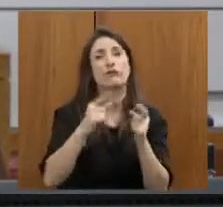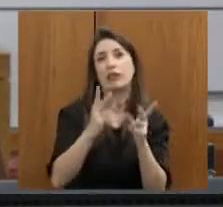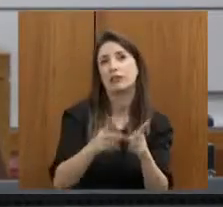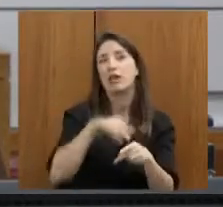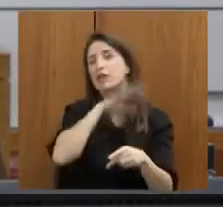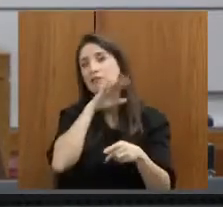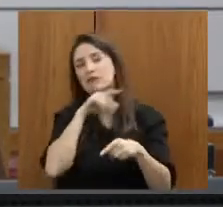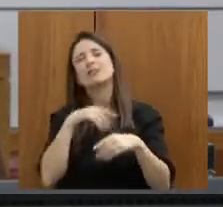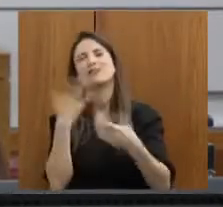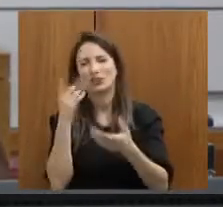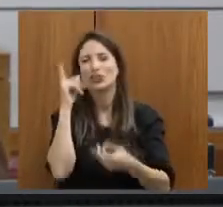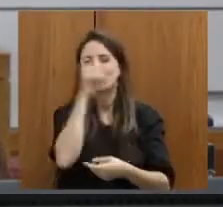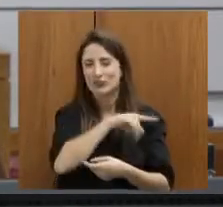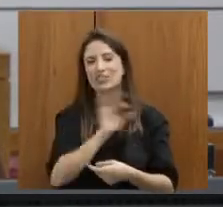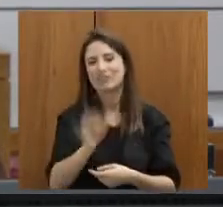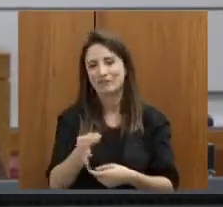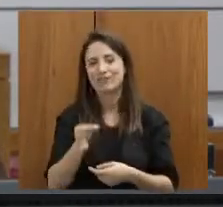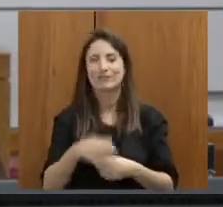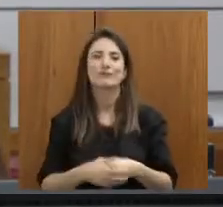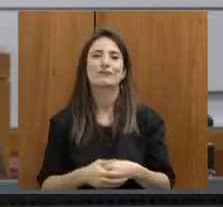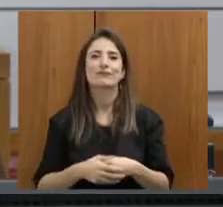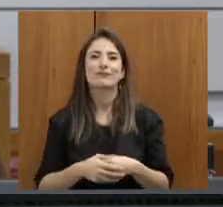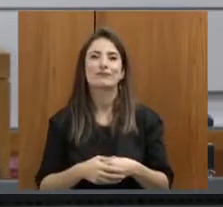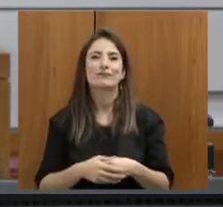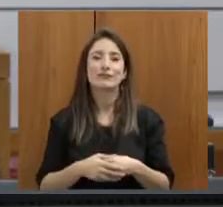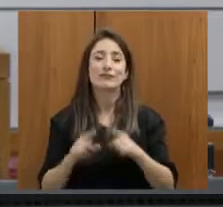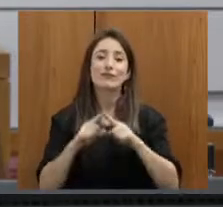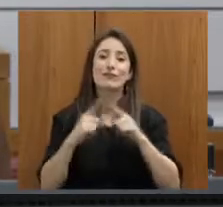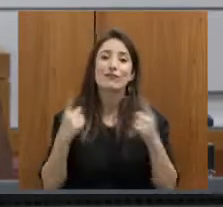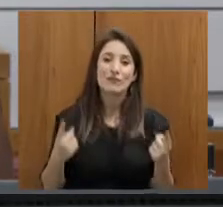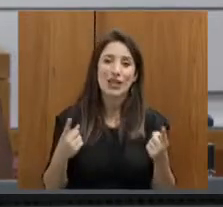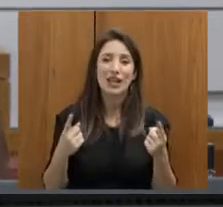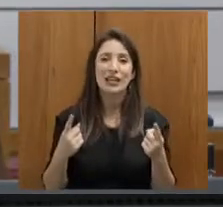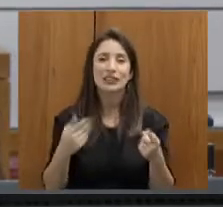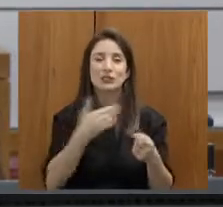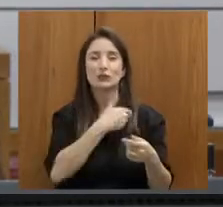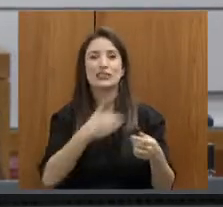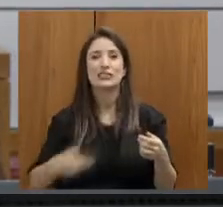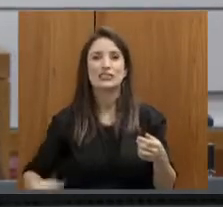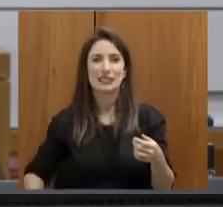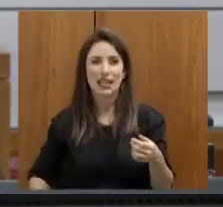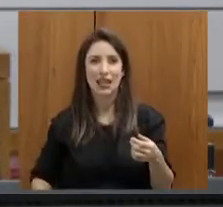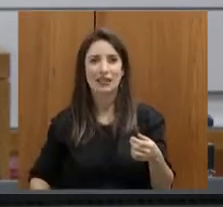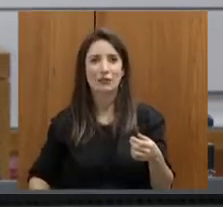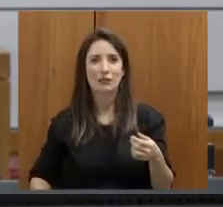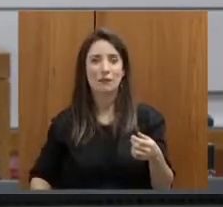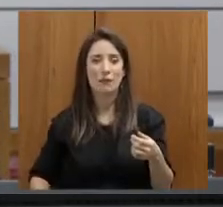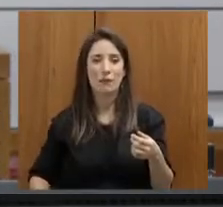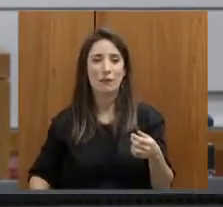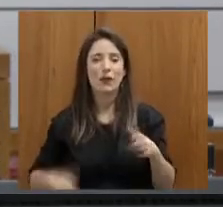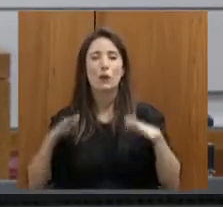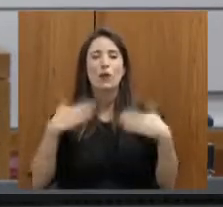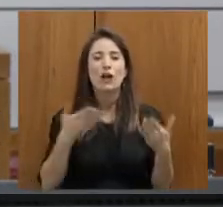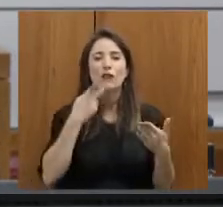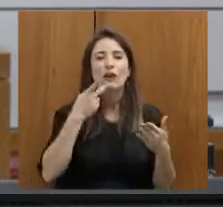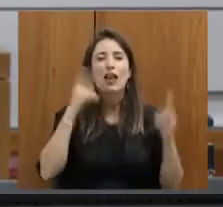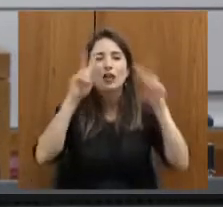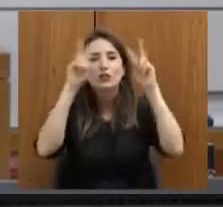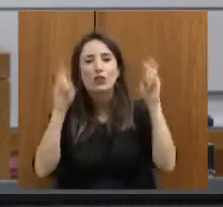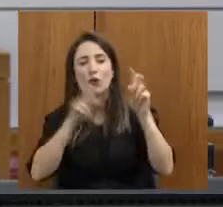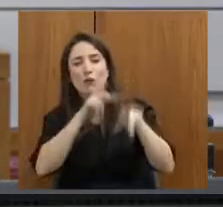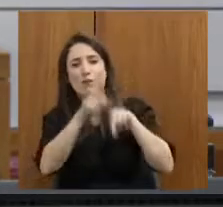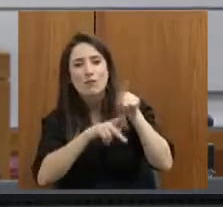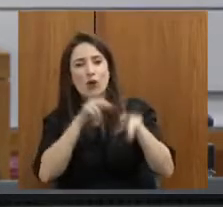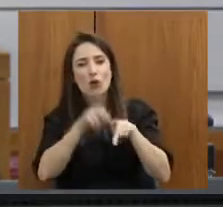então tá difícil então é mas o estado quando se trata de um povo o Estado